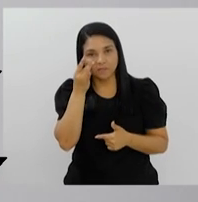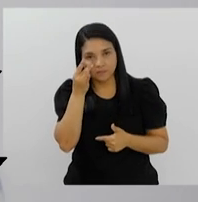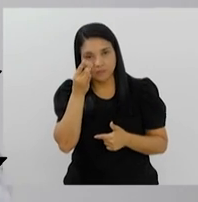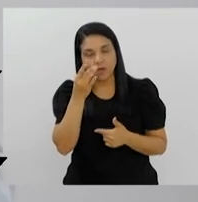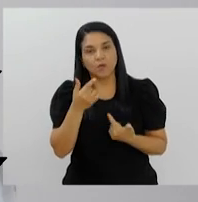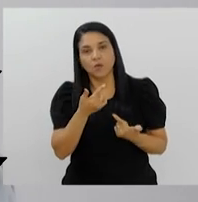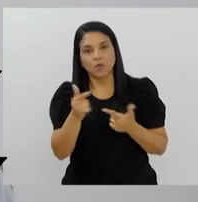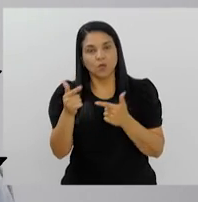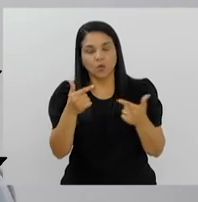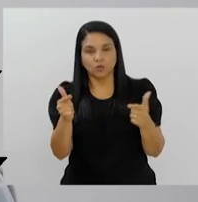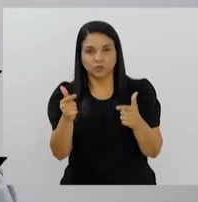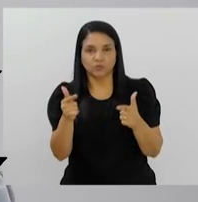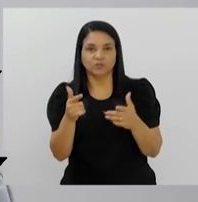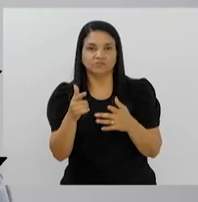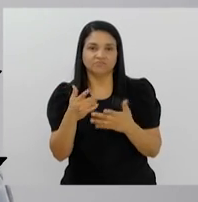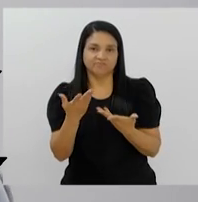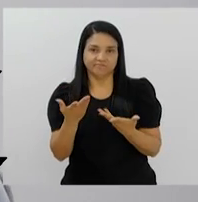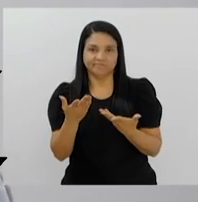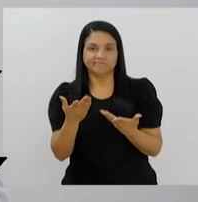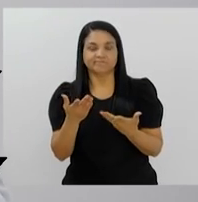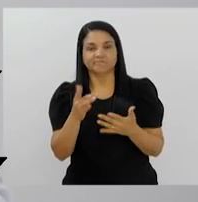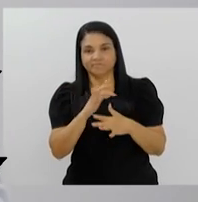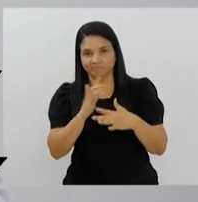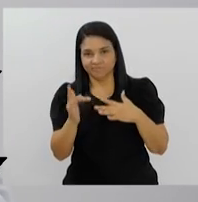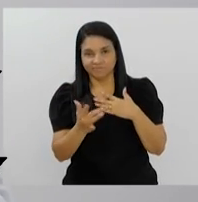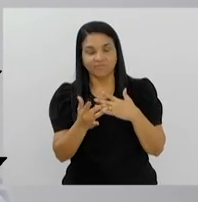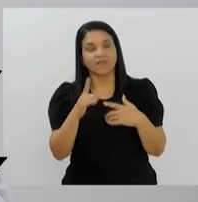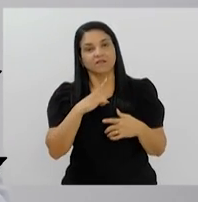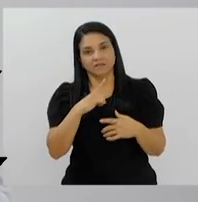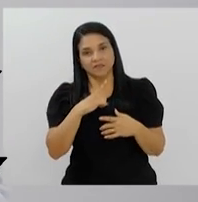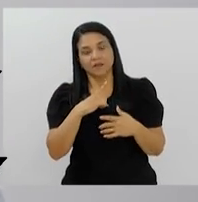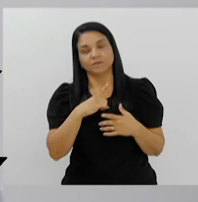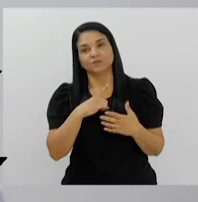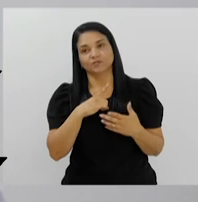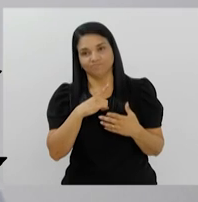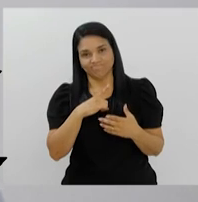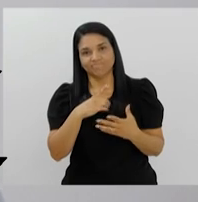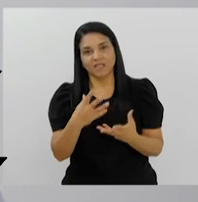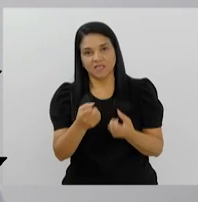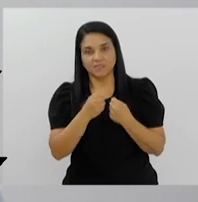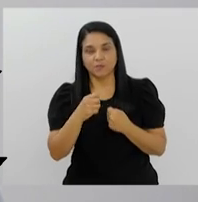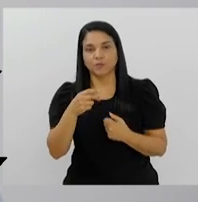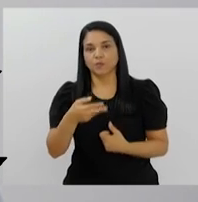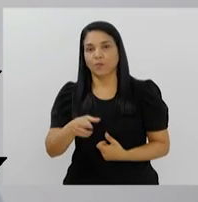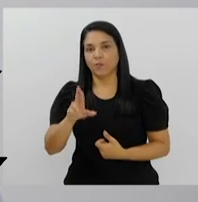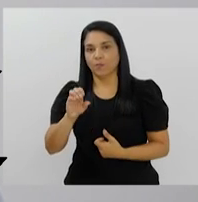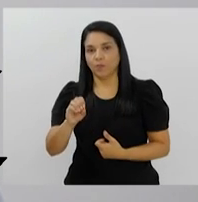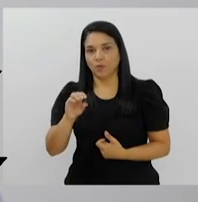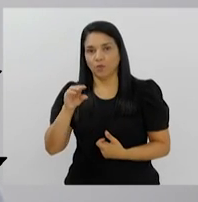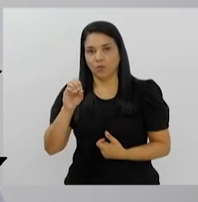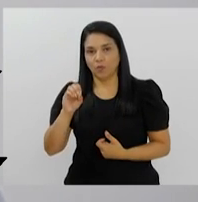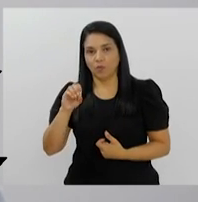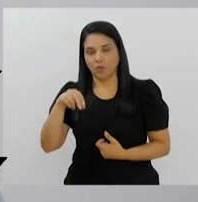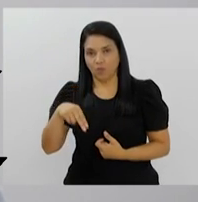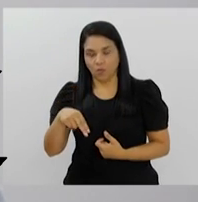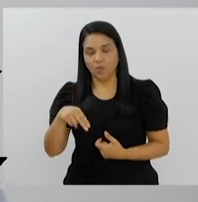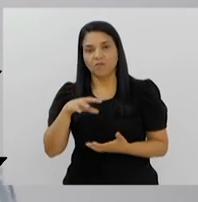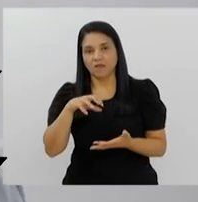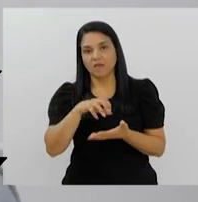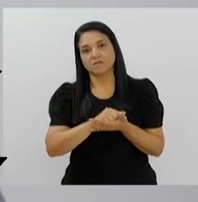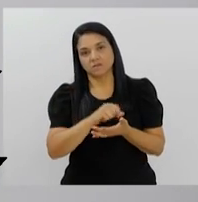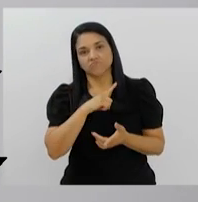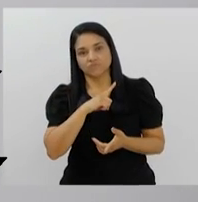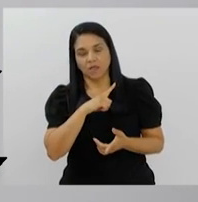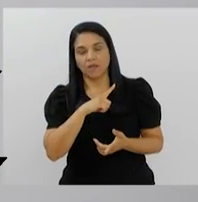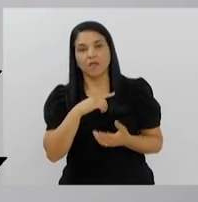canais são essas demandas que nós temos inúmeros menores mas que existem registradas no PROCON